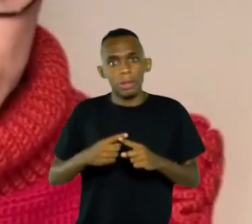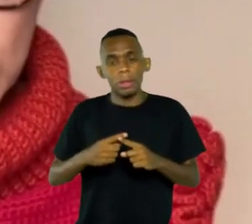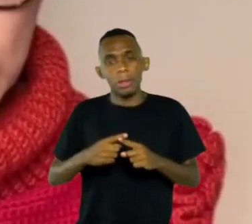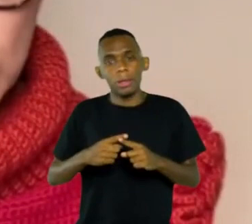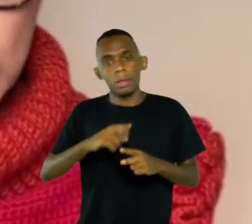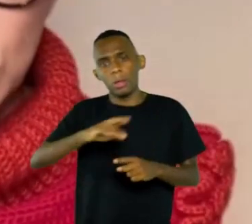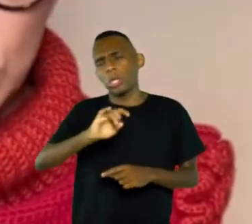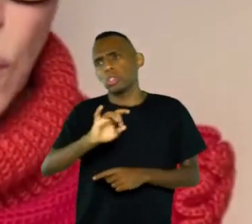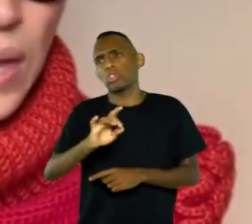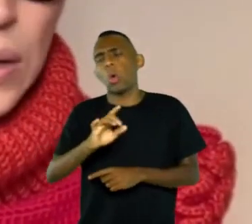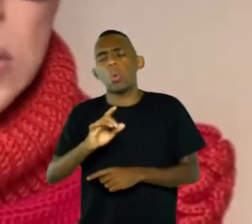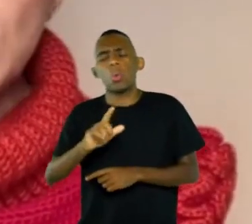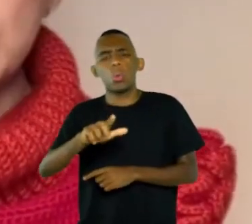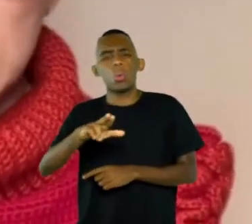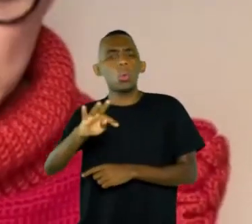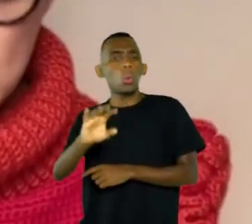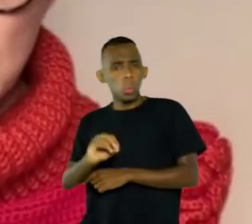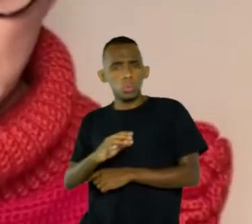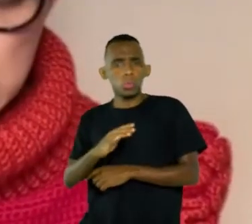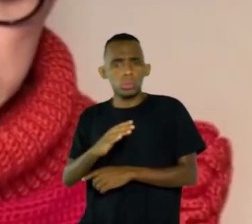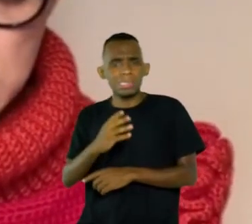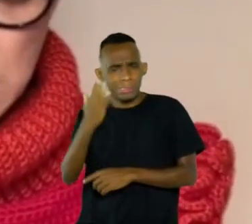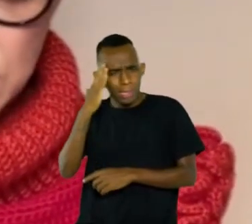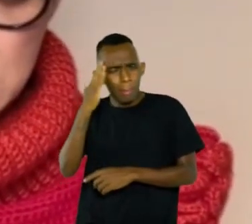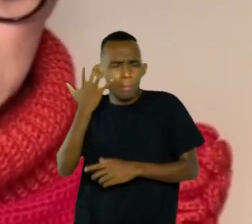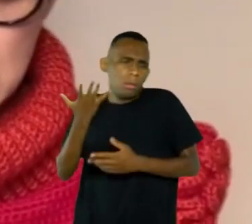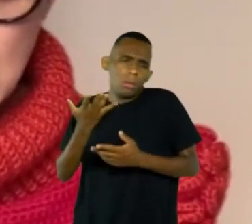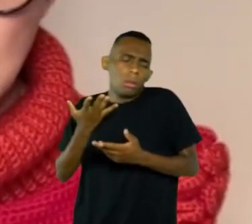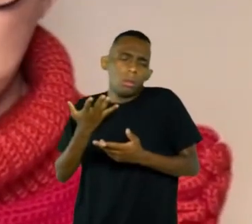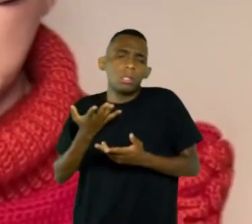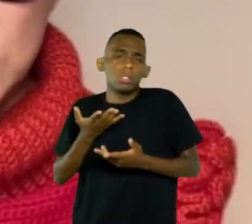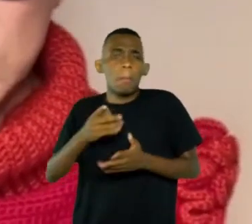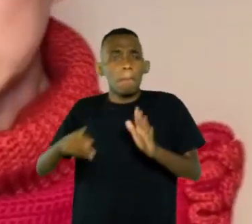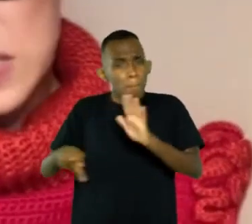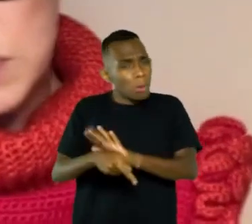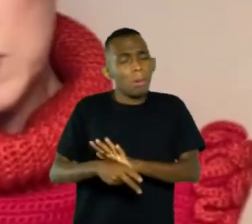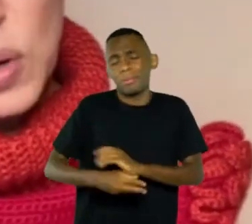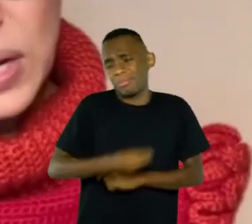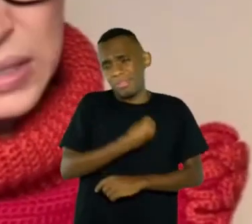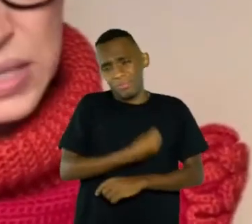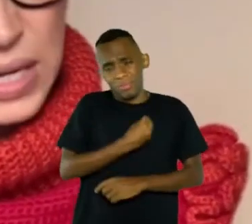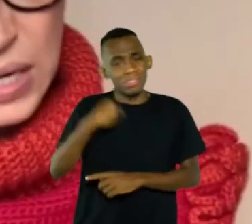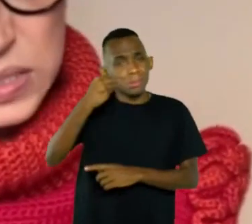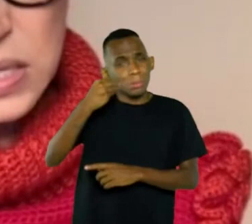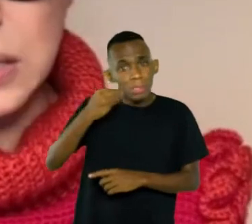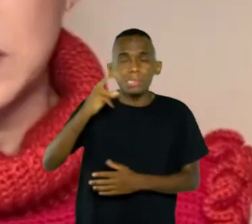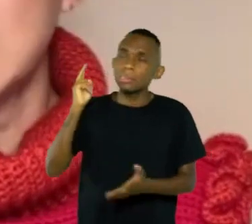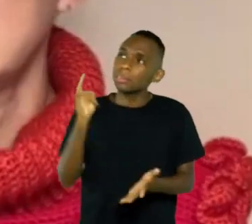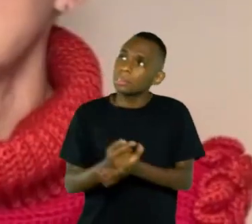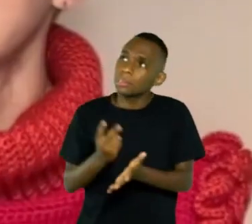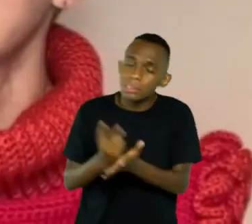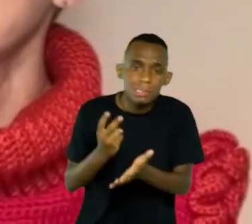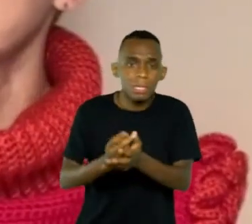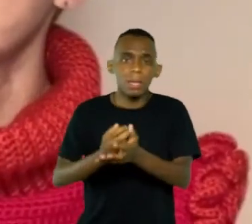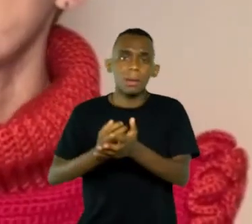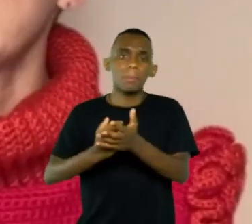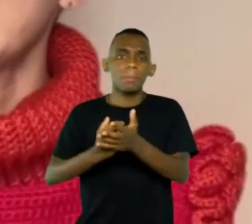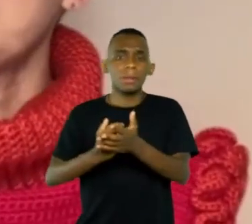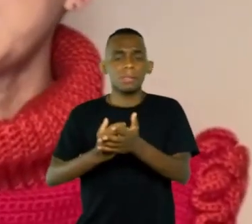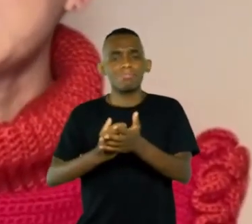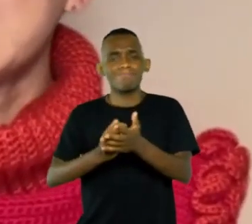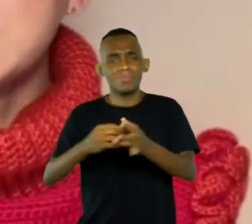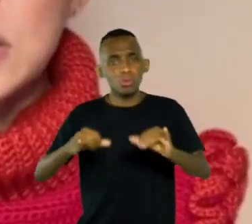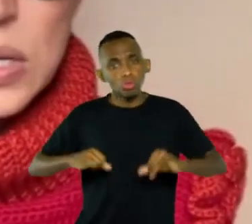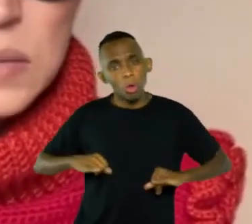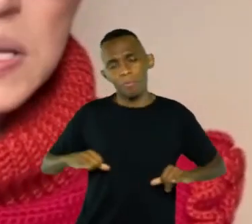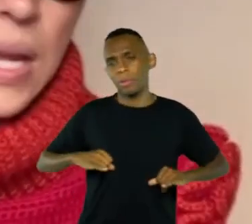mas o luto, os lutos que a gente faz na vida, né? Porque a gente está sempre morrendo e renascendo. Então,